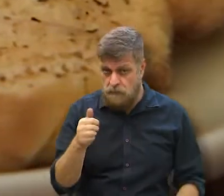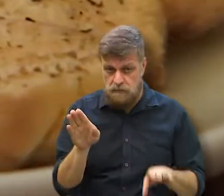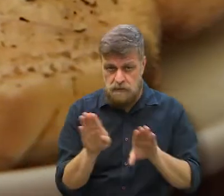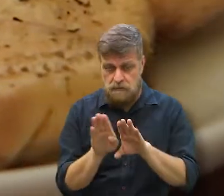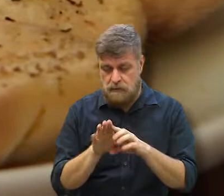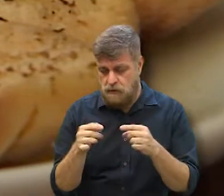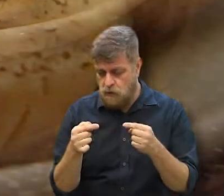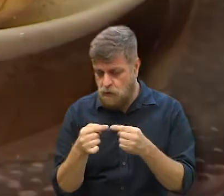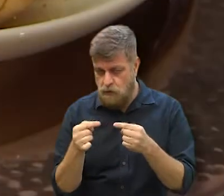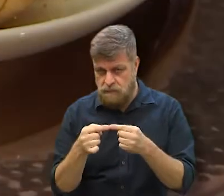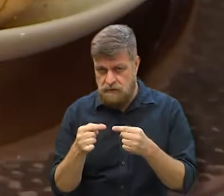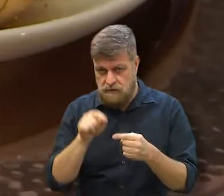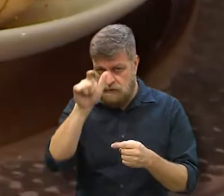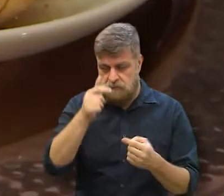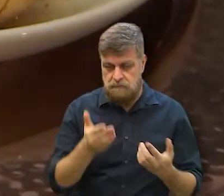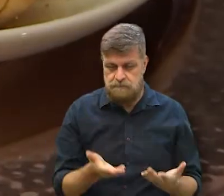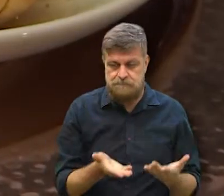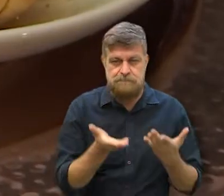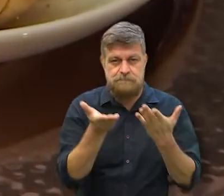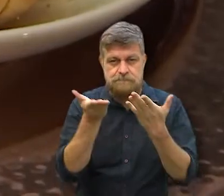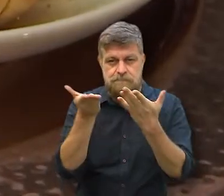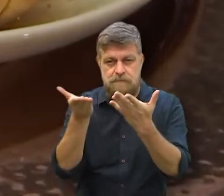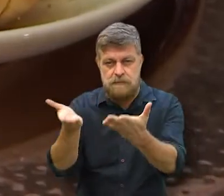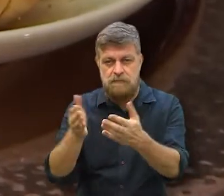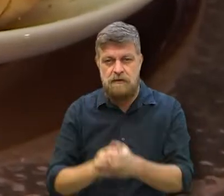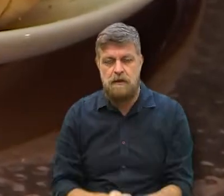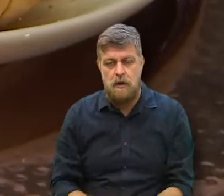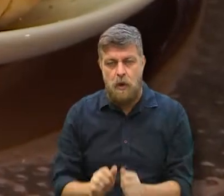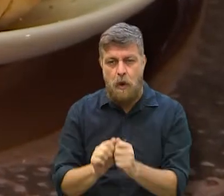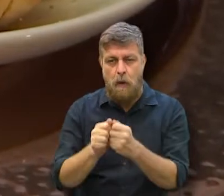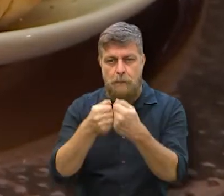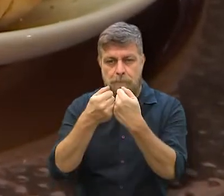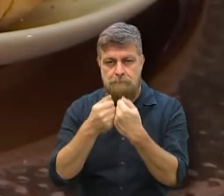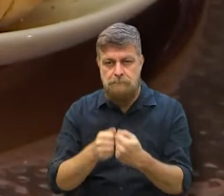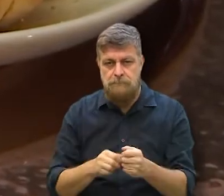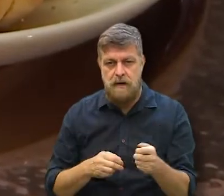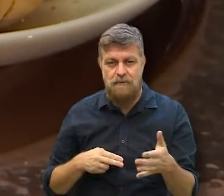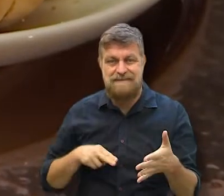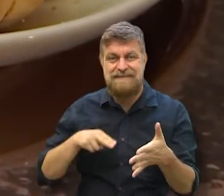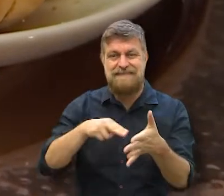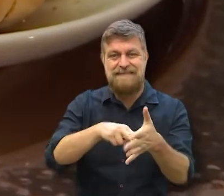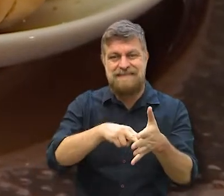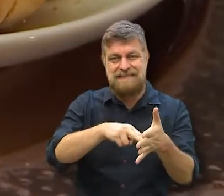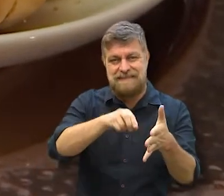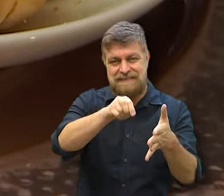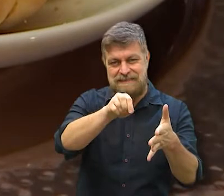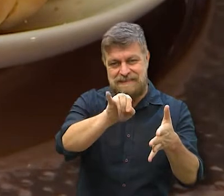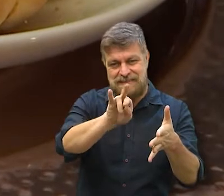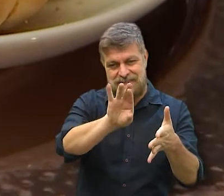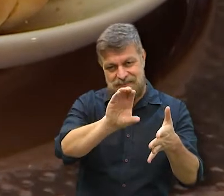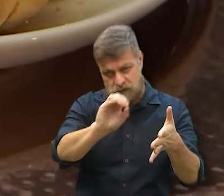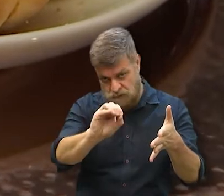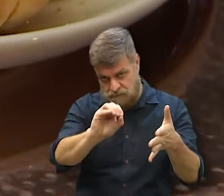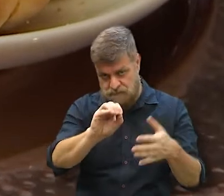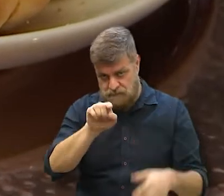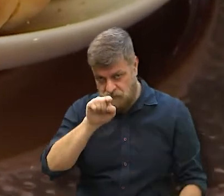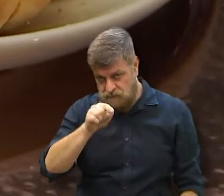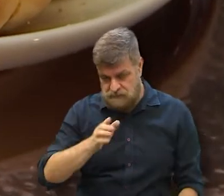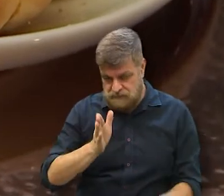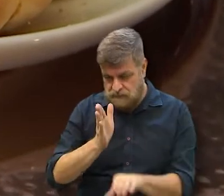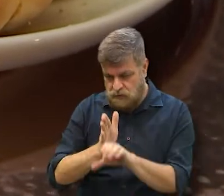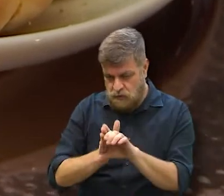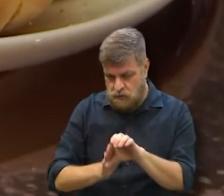bom também você servir com um pão sírio, né, que, né,